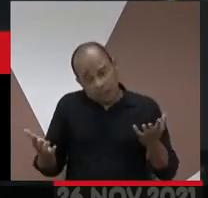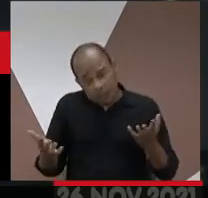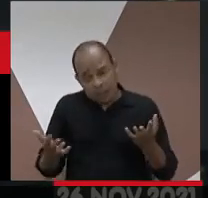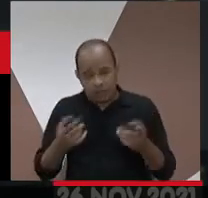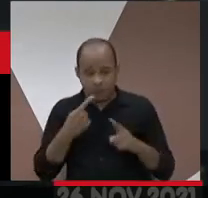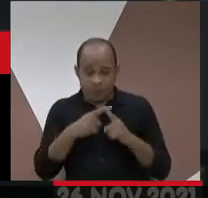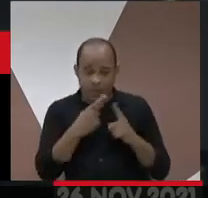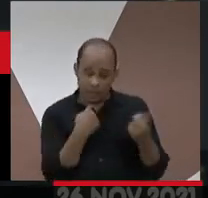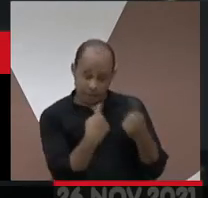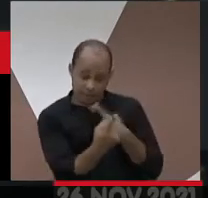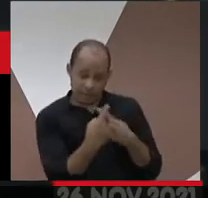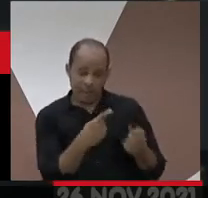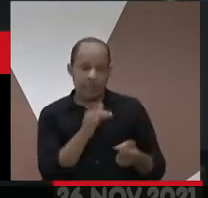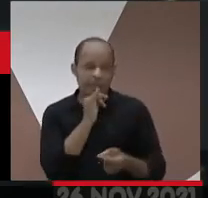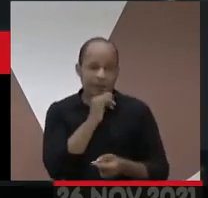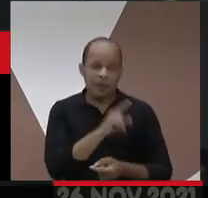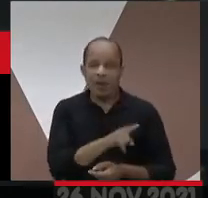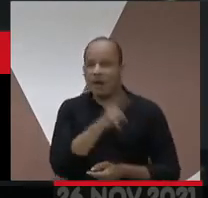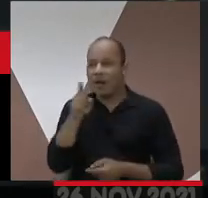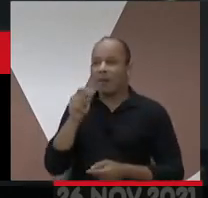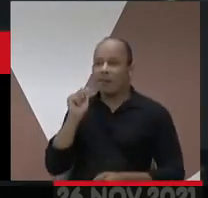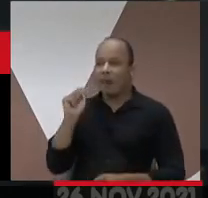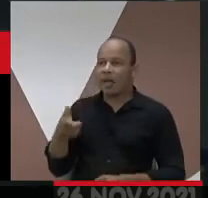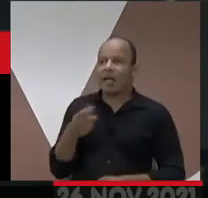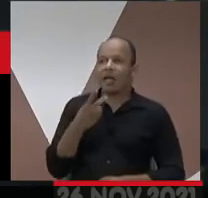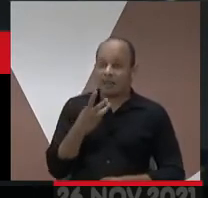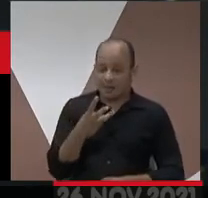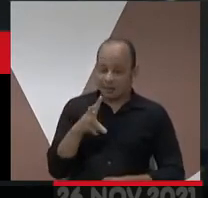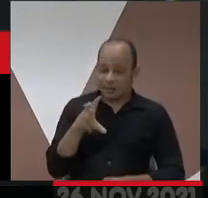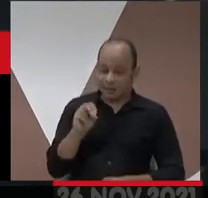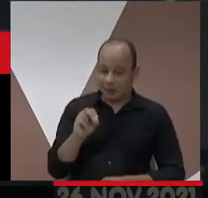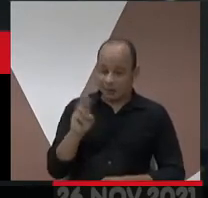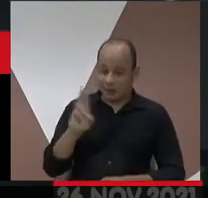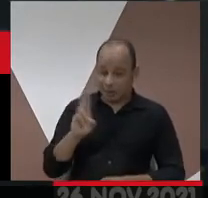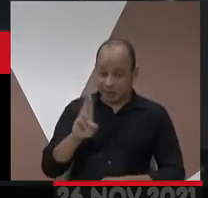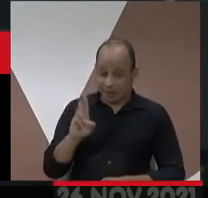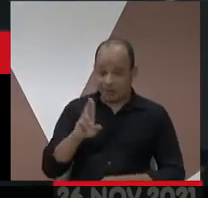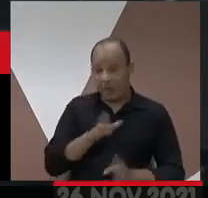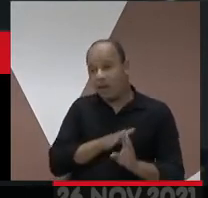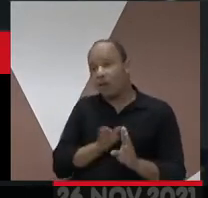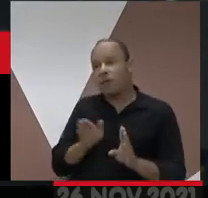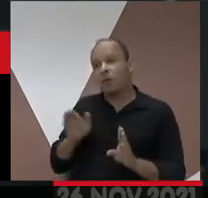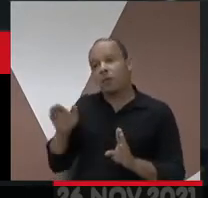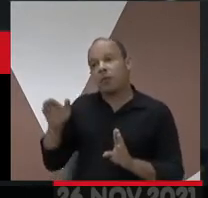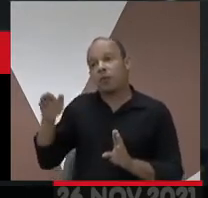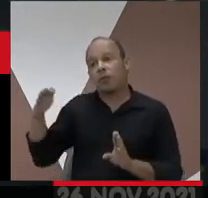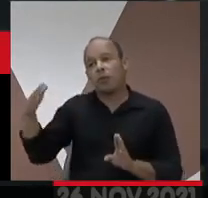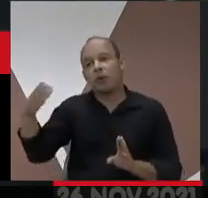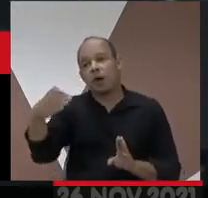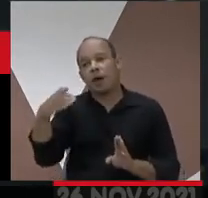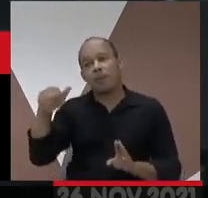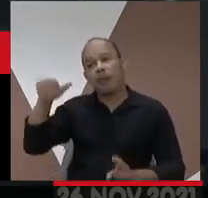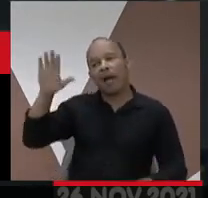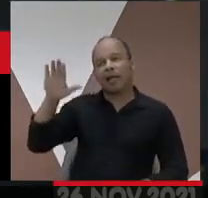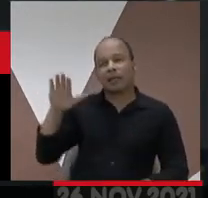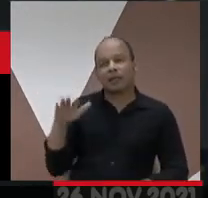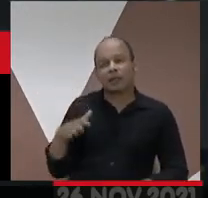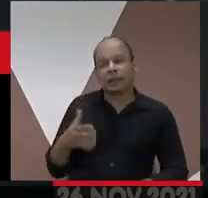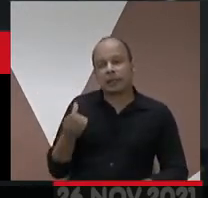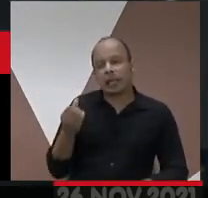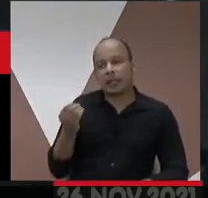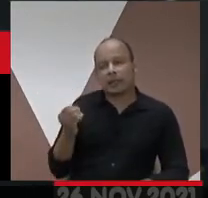Porque pagar R$350 para dar a volta com 60 quilômetros ou 40 quilômetros a